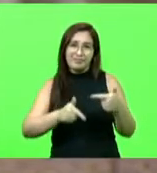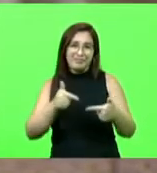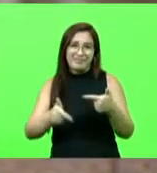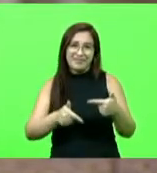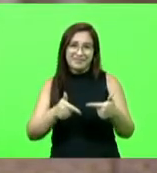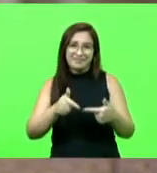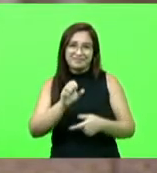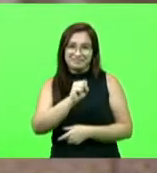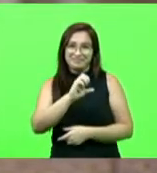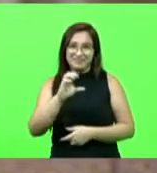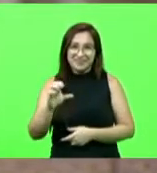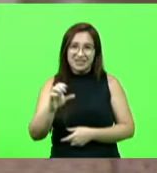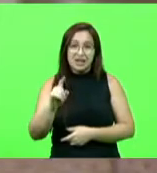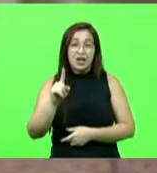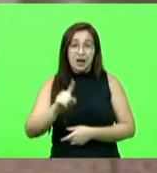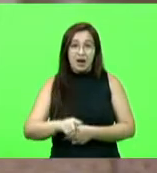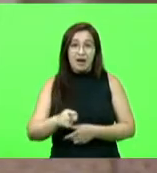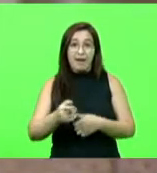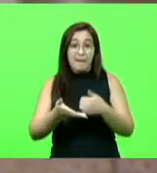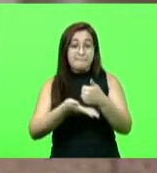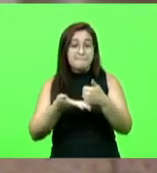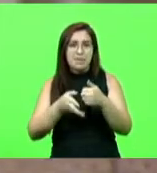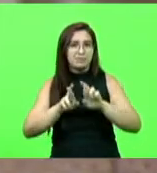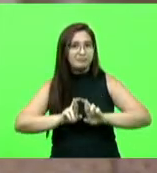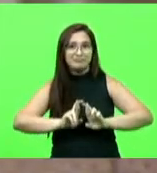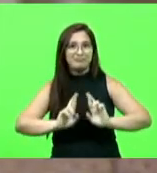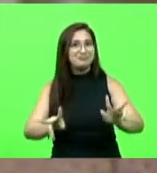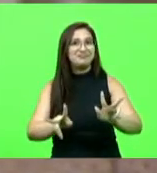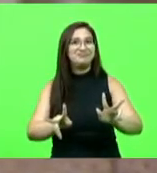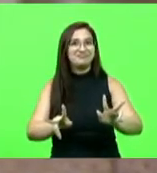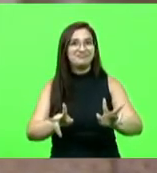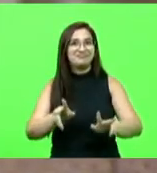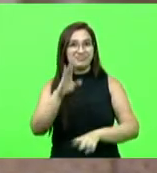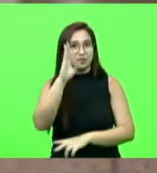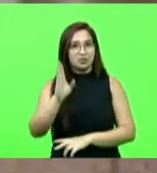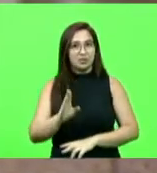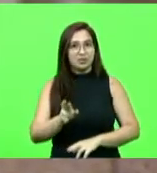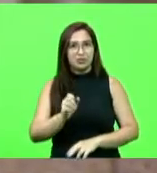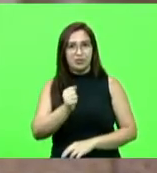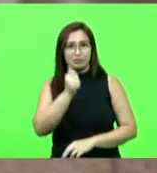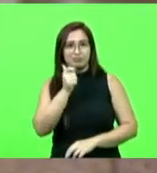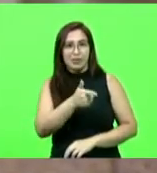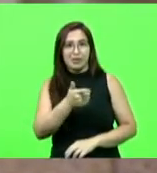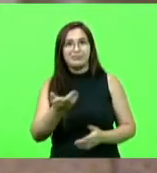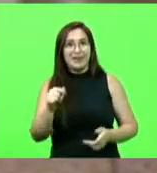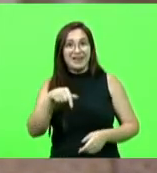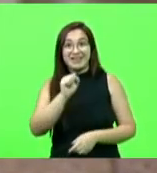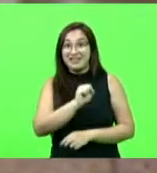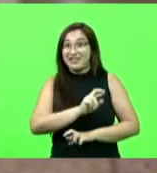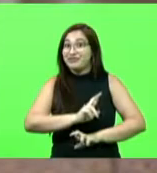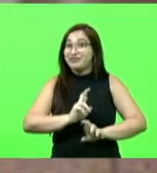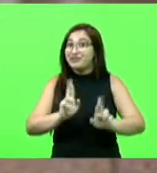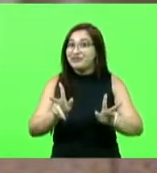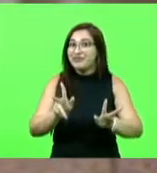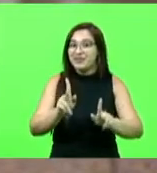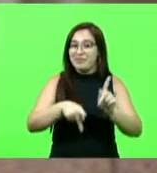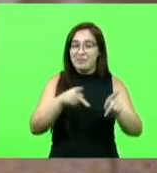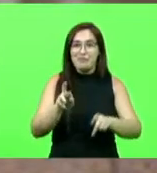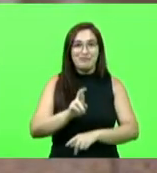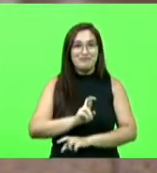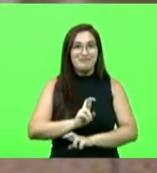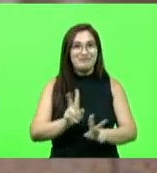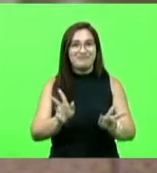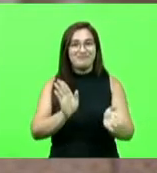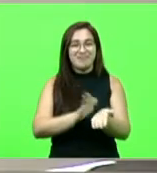catarinenses um piso diferenciado do piso nacional. Por isso, nós somos um estado diferente e um povo diferente. Parabéns a